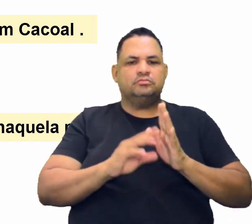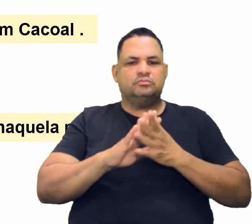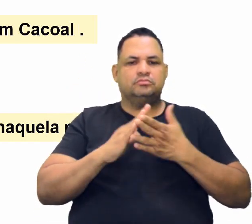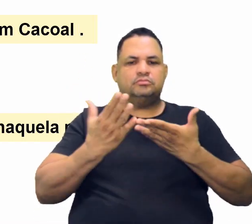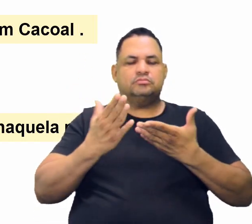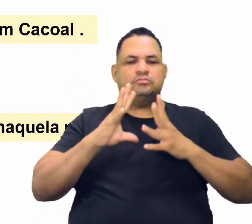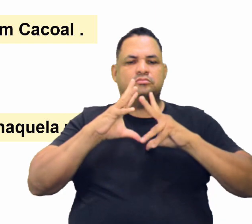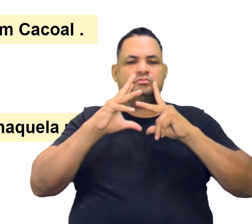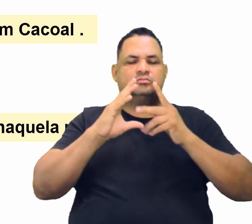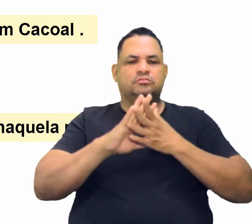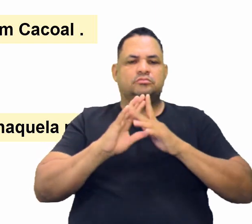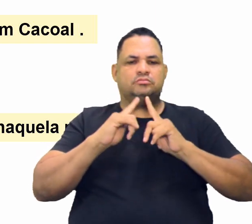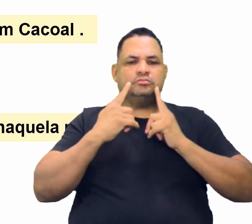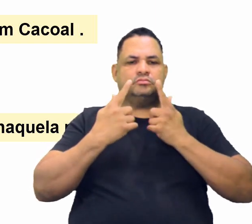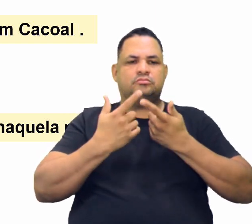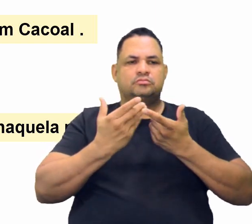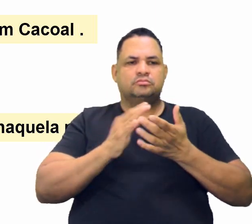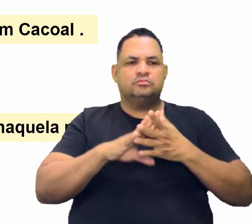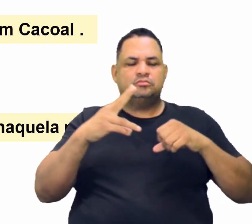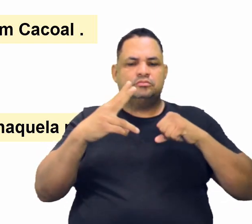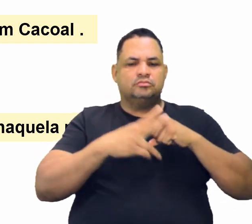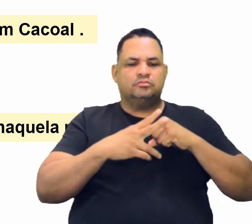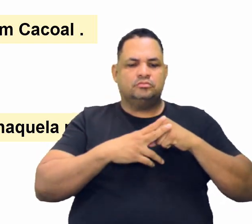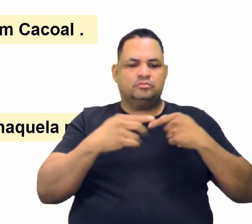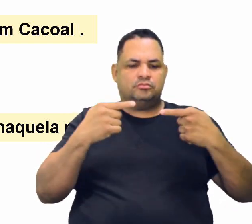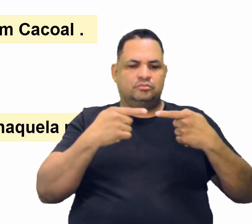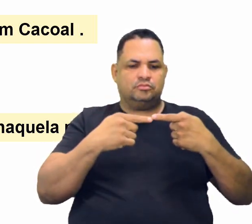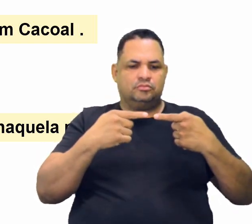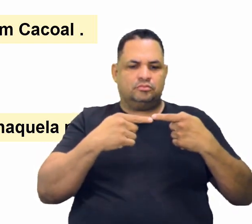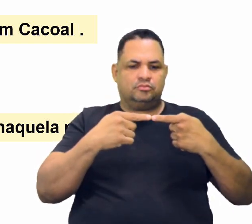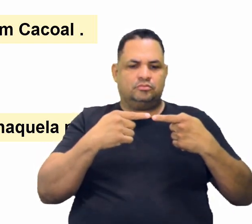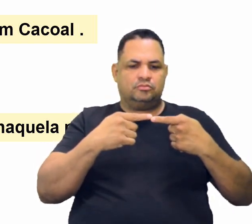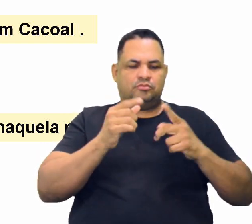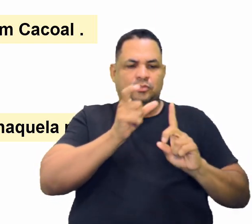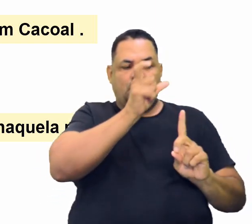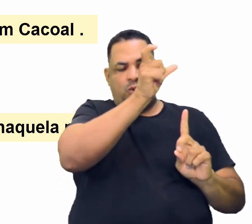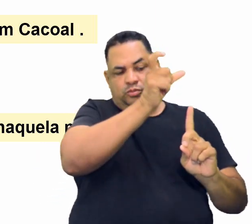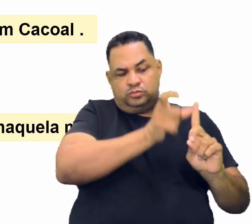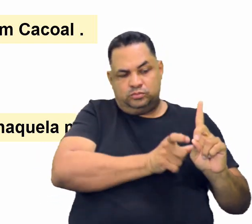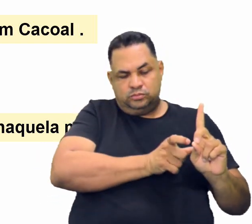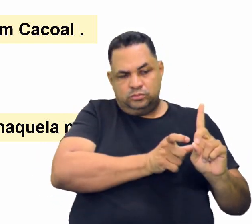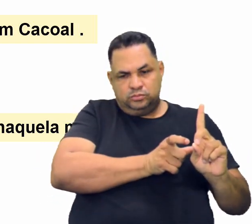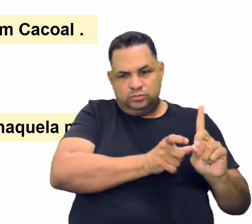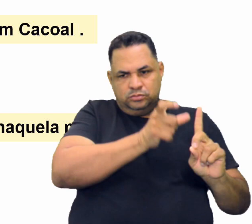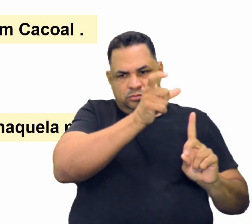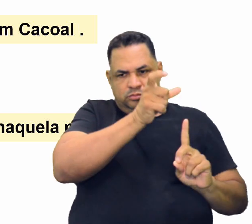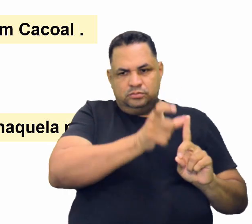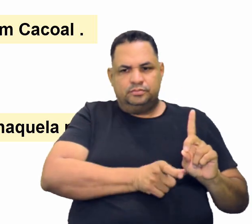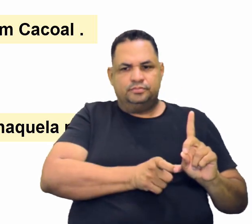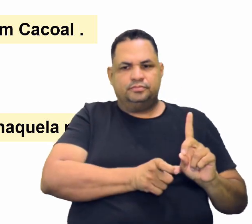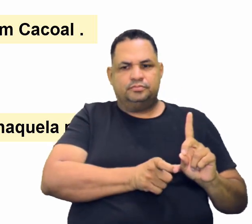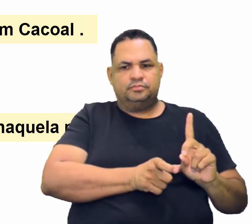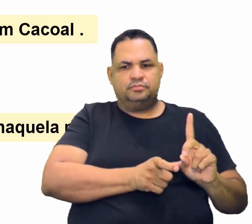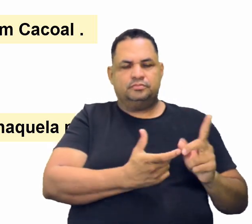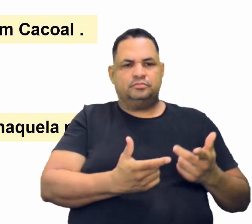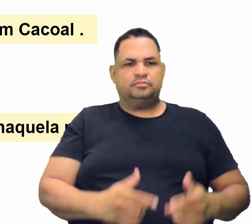concordância verbal, olha só, o verbo concorda com seu sujeito, preste